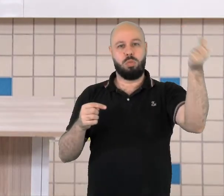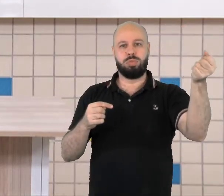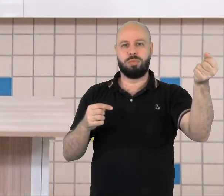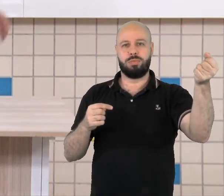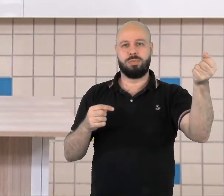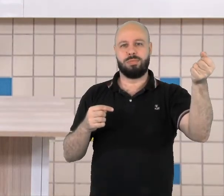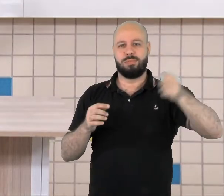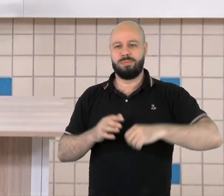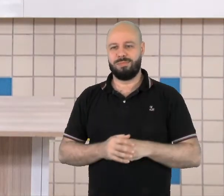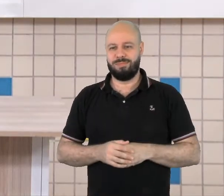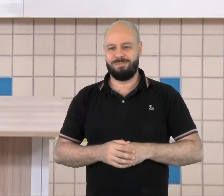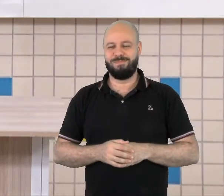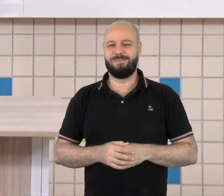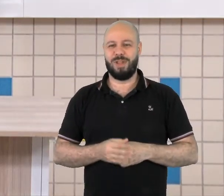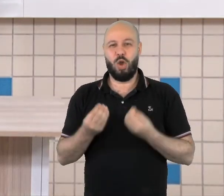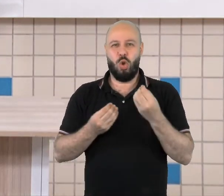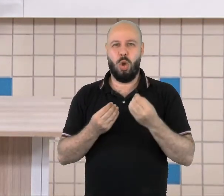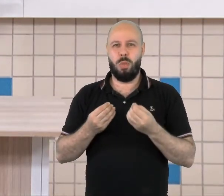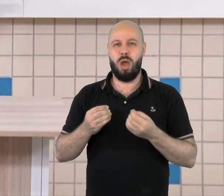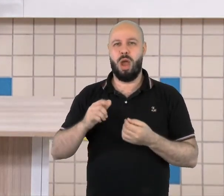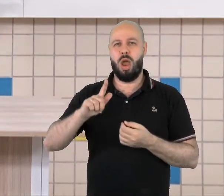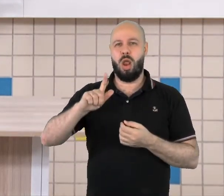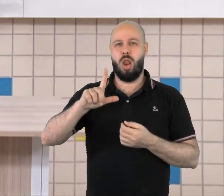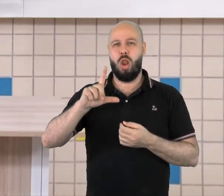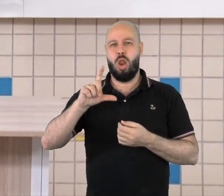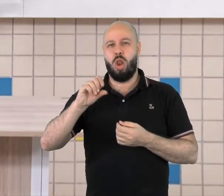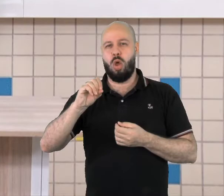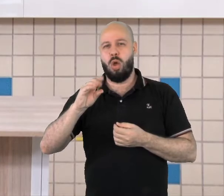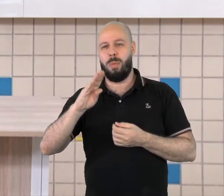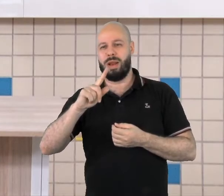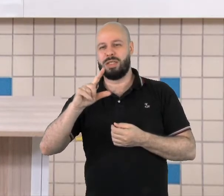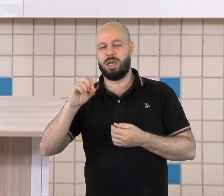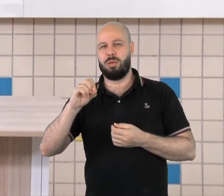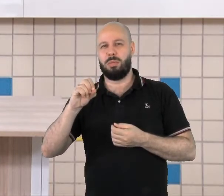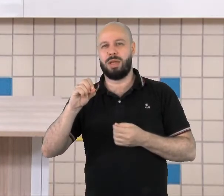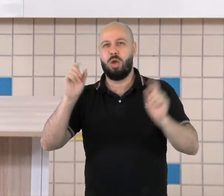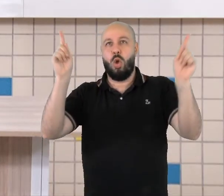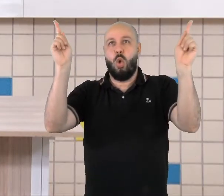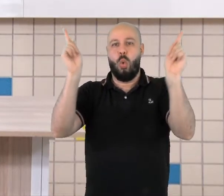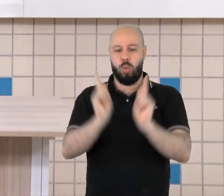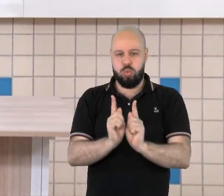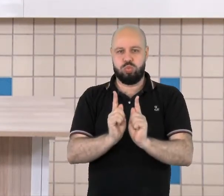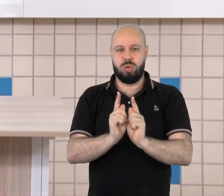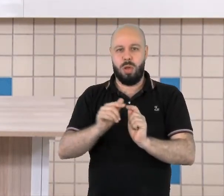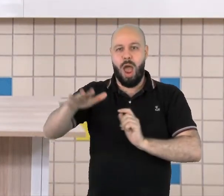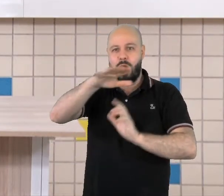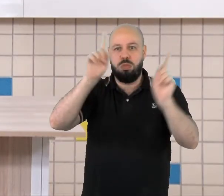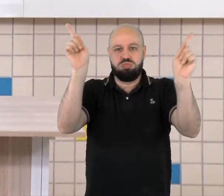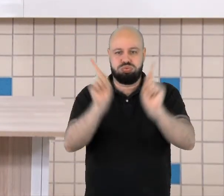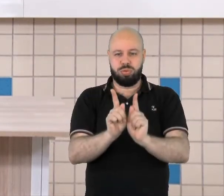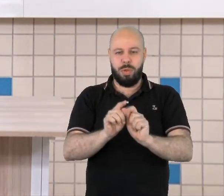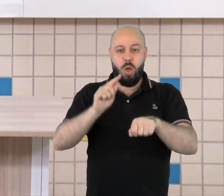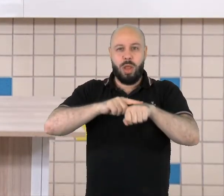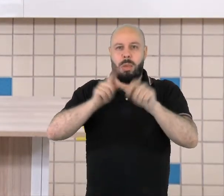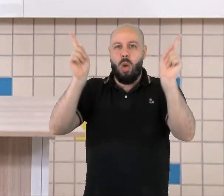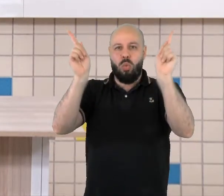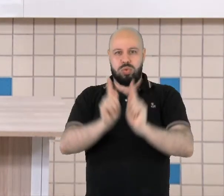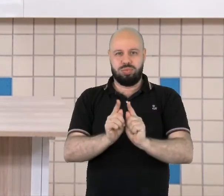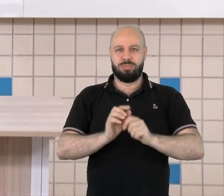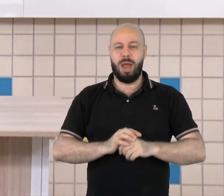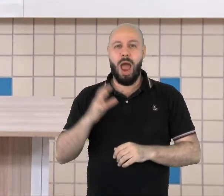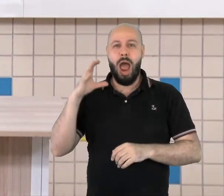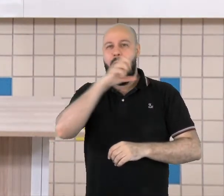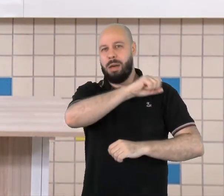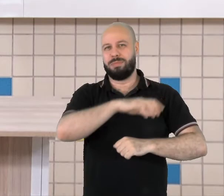chegou lá. Então, olha como a globalização pegou o espaço e fez assim, ó, diminuiu. E o tempo também.